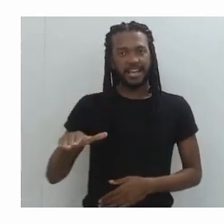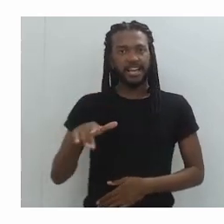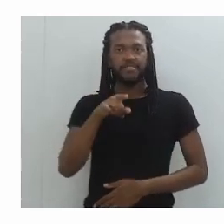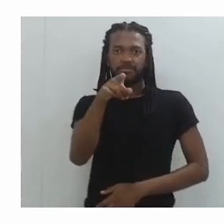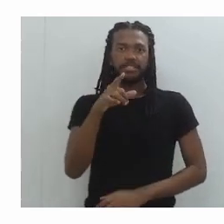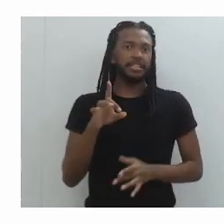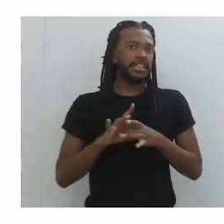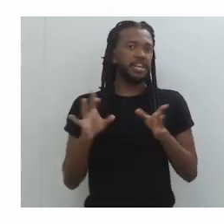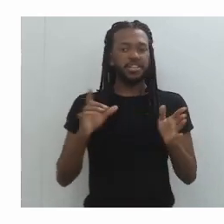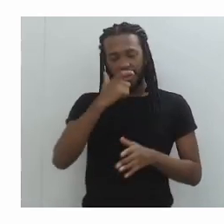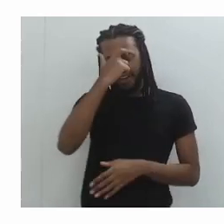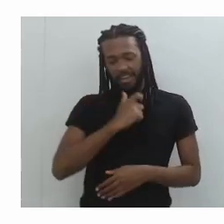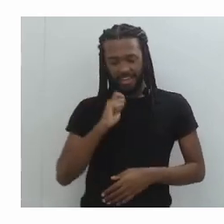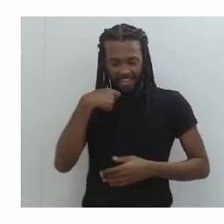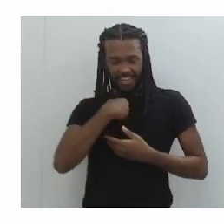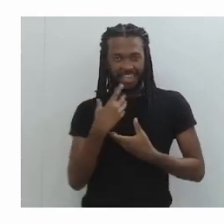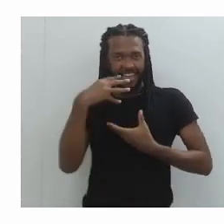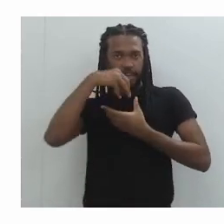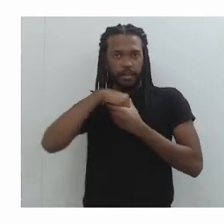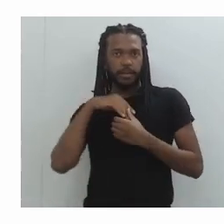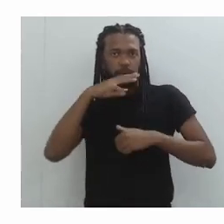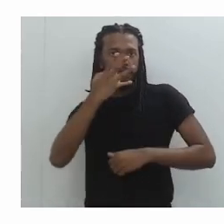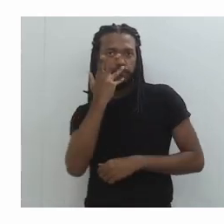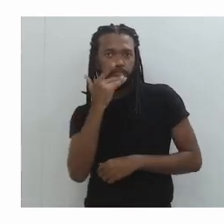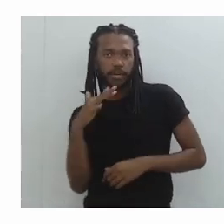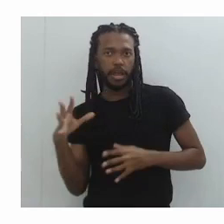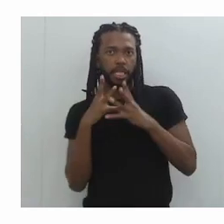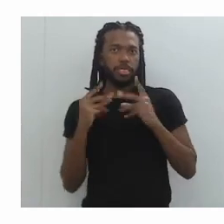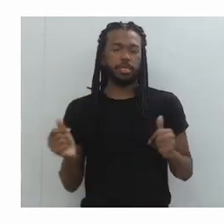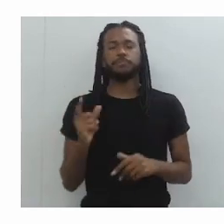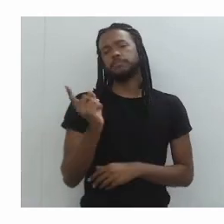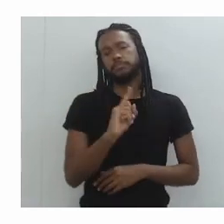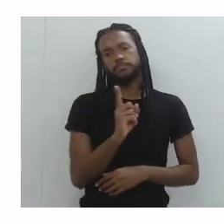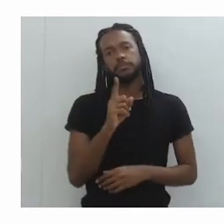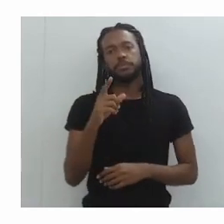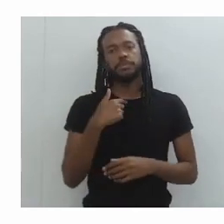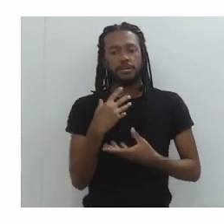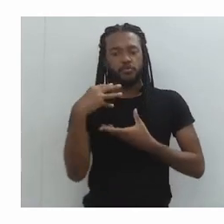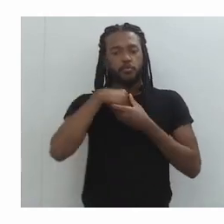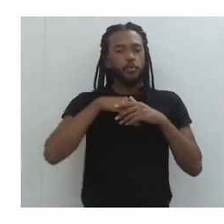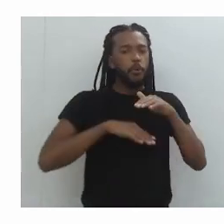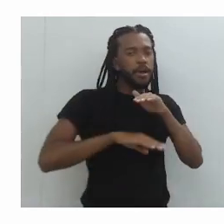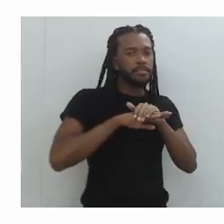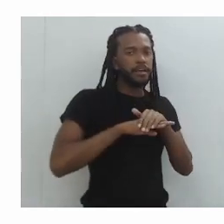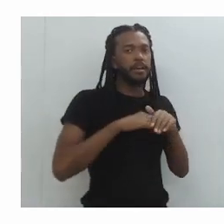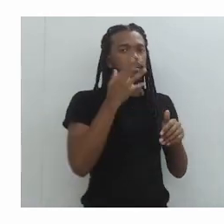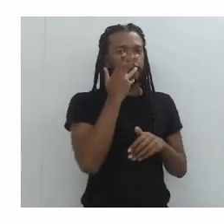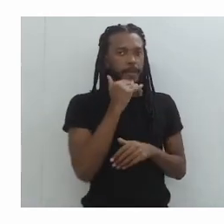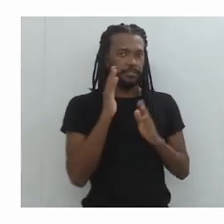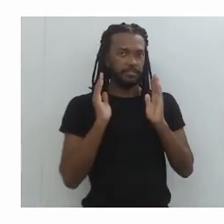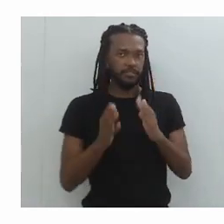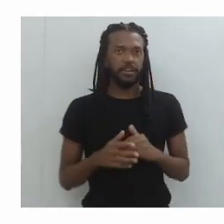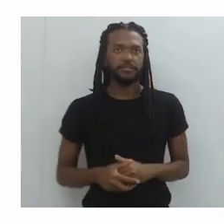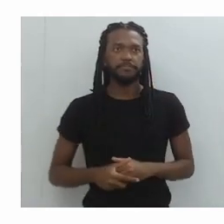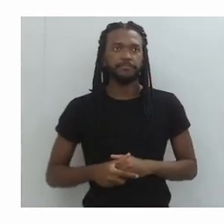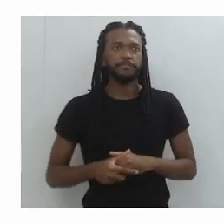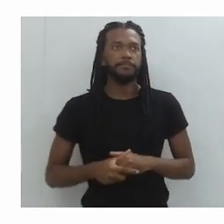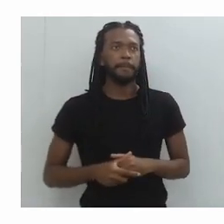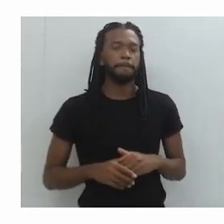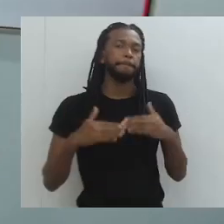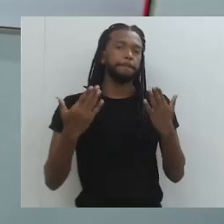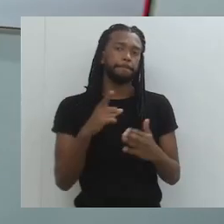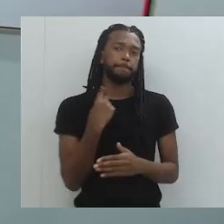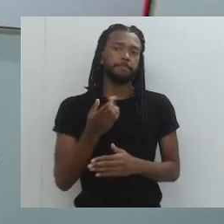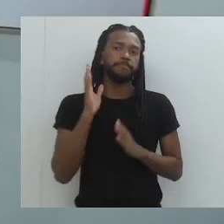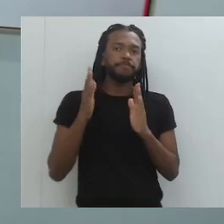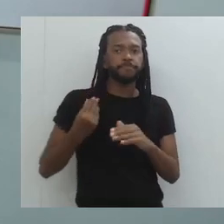sua criança interior ir. Tenha sempre ela guardada e acolhida, né? Então, quando a